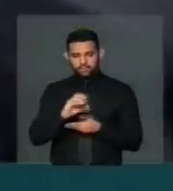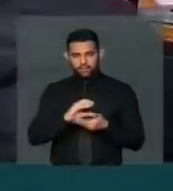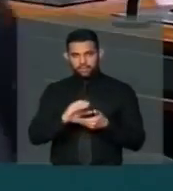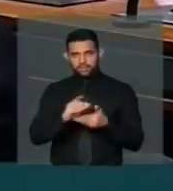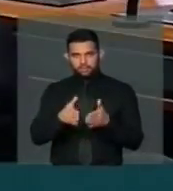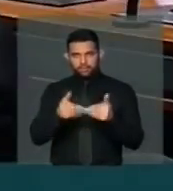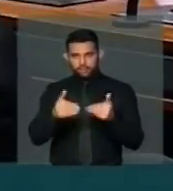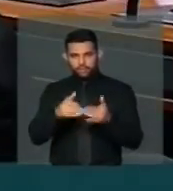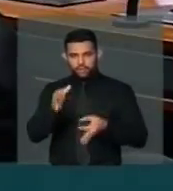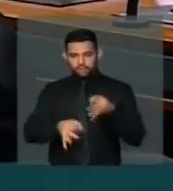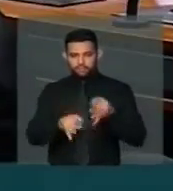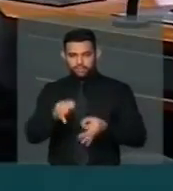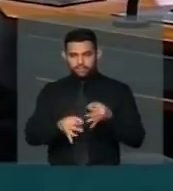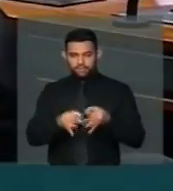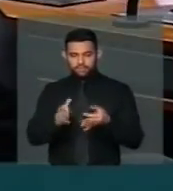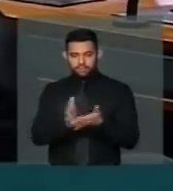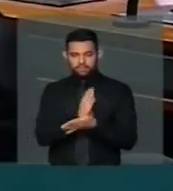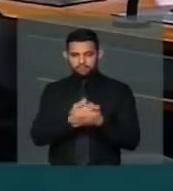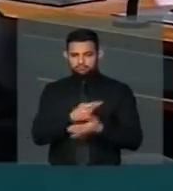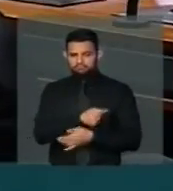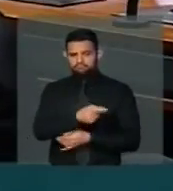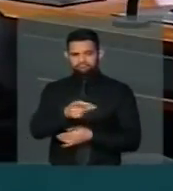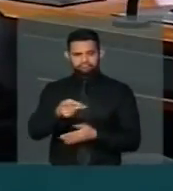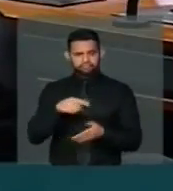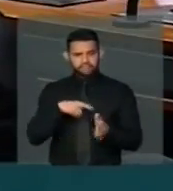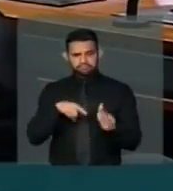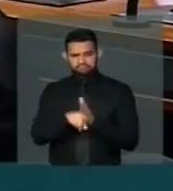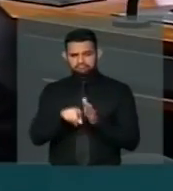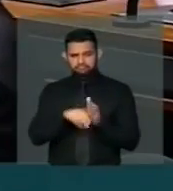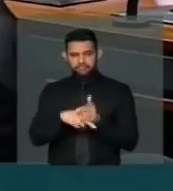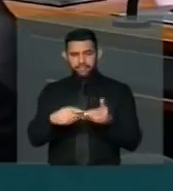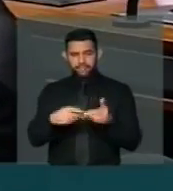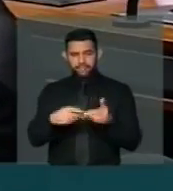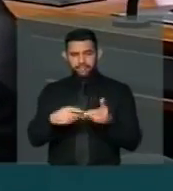recorrer à justiça indefinidamente. Então, eles